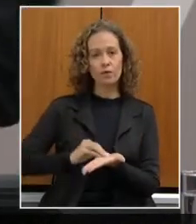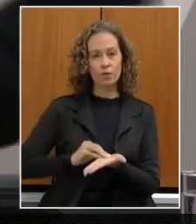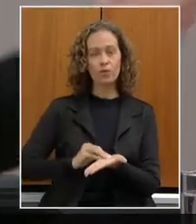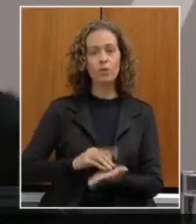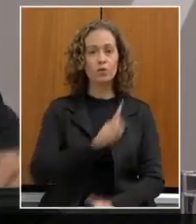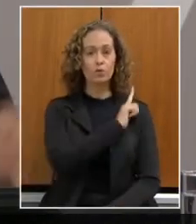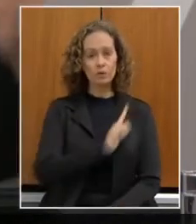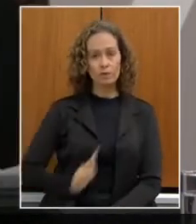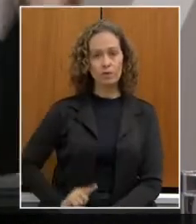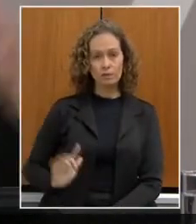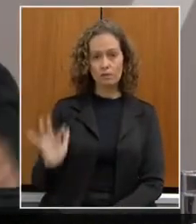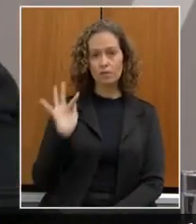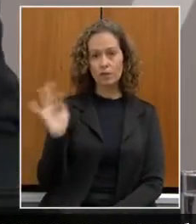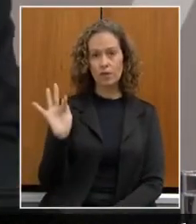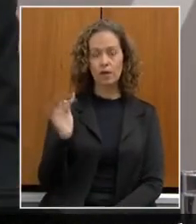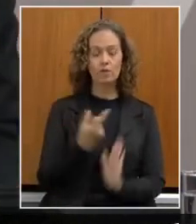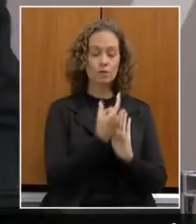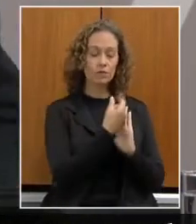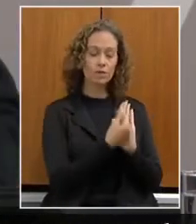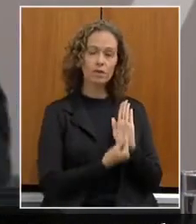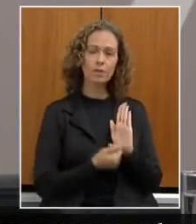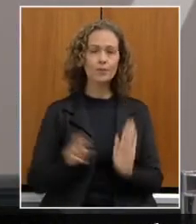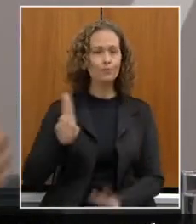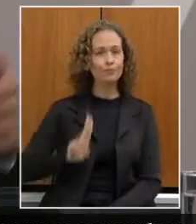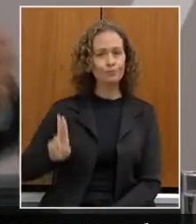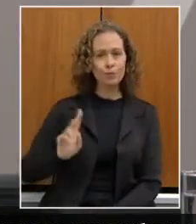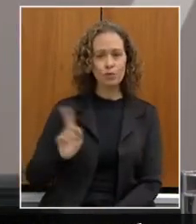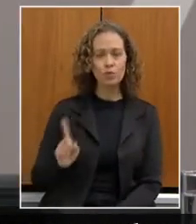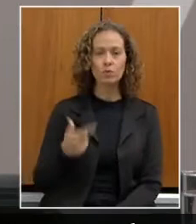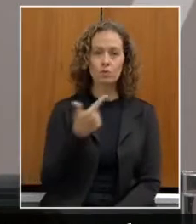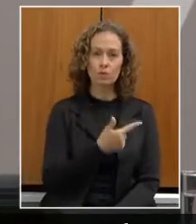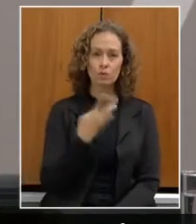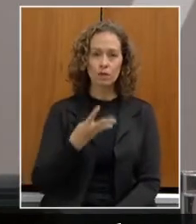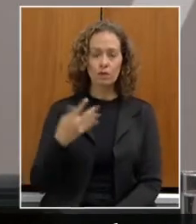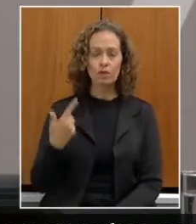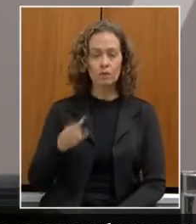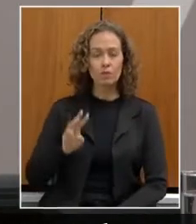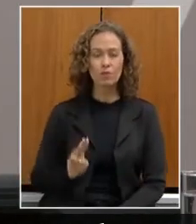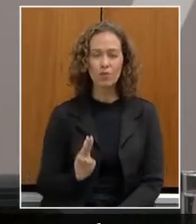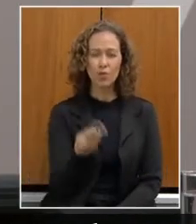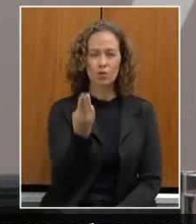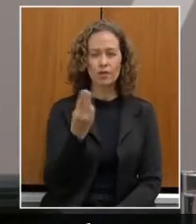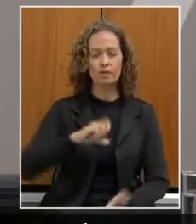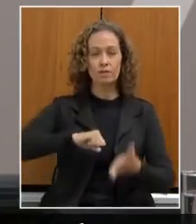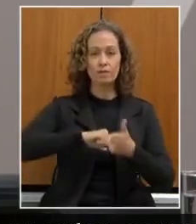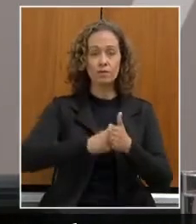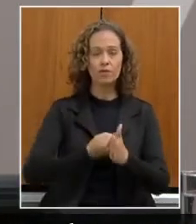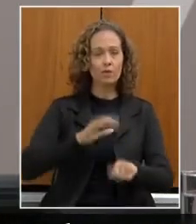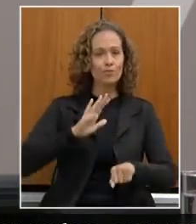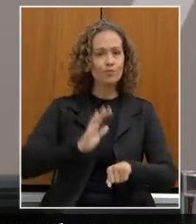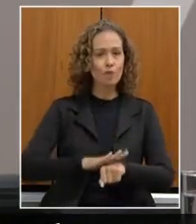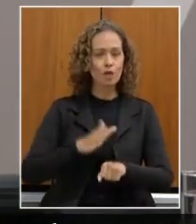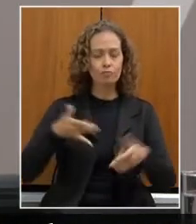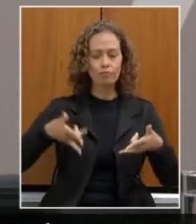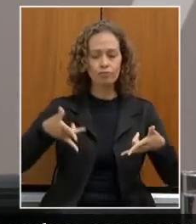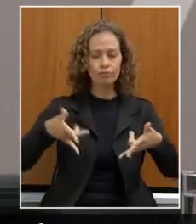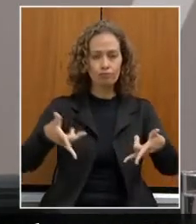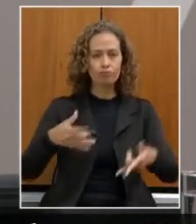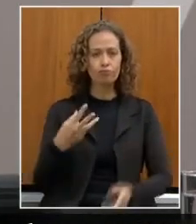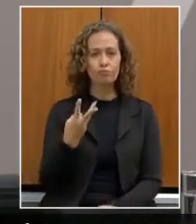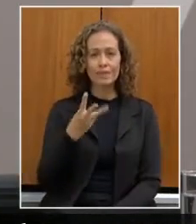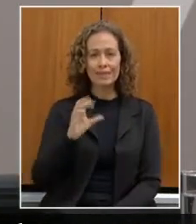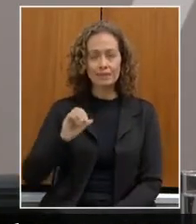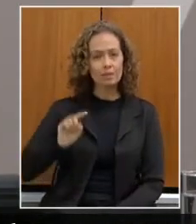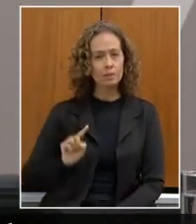anos muitos anos 242 milhões foram fechados mais de 30 mil leitos e isso